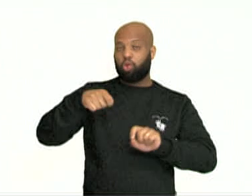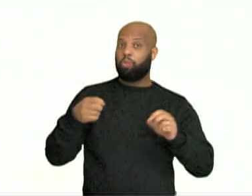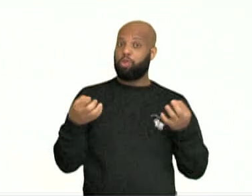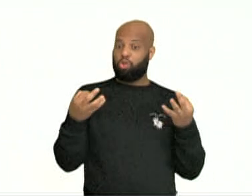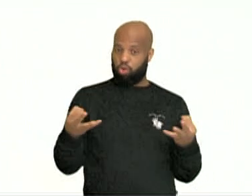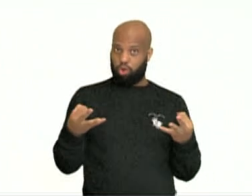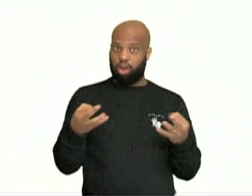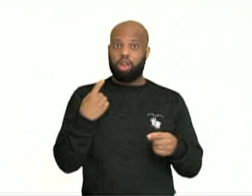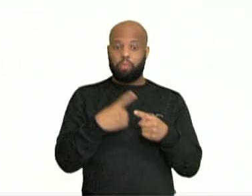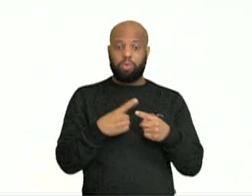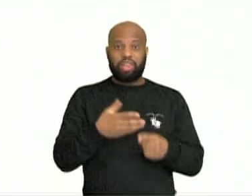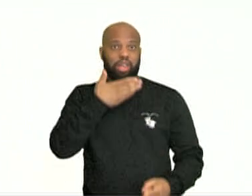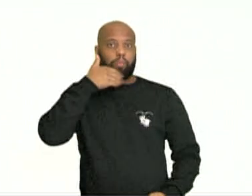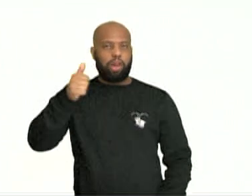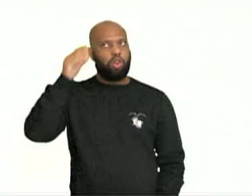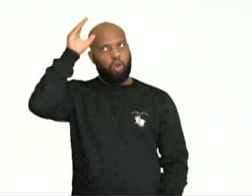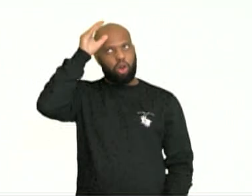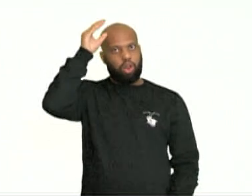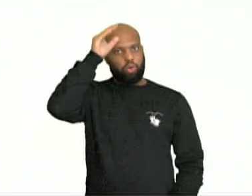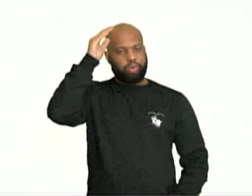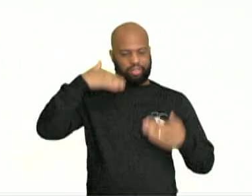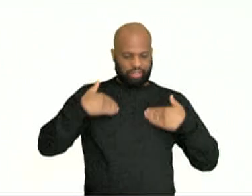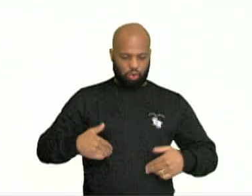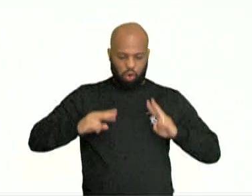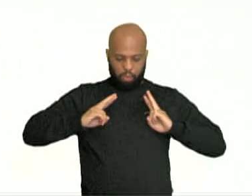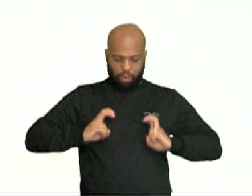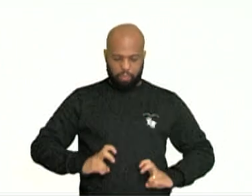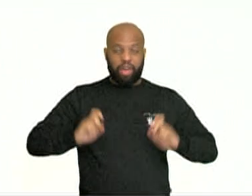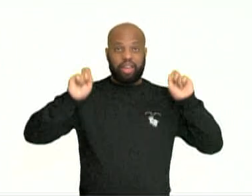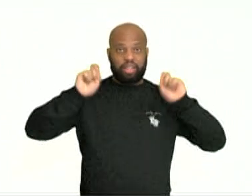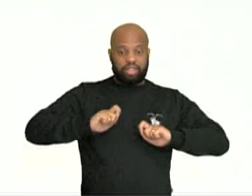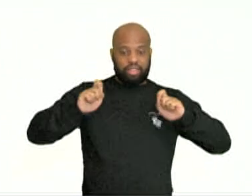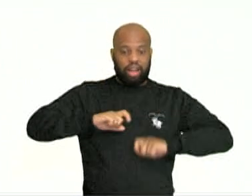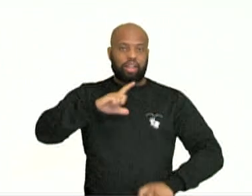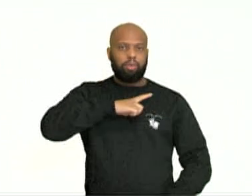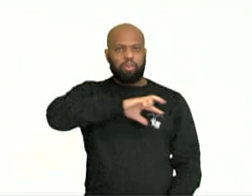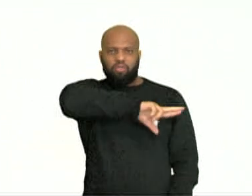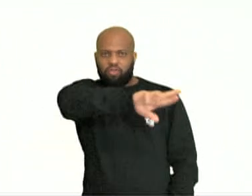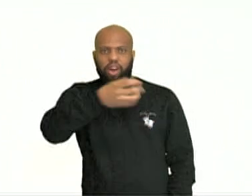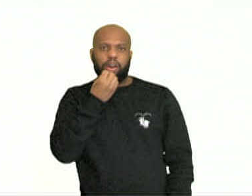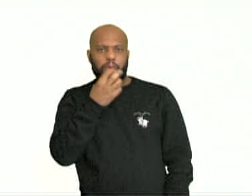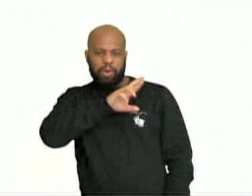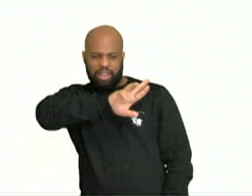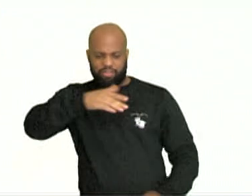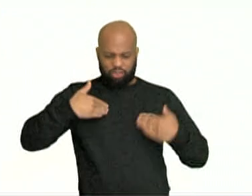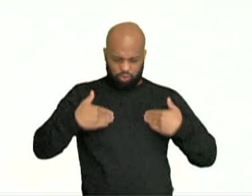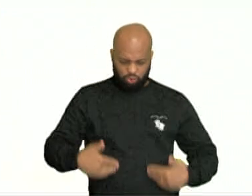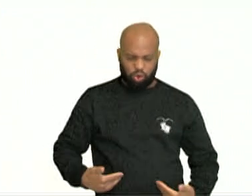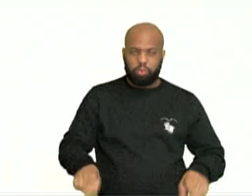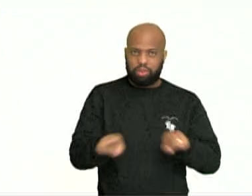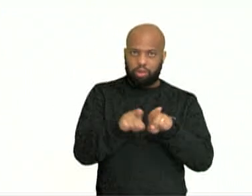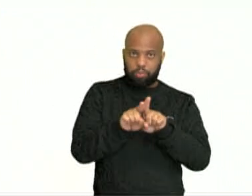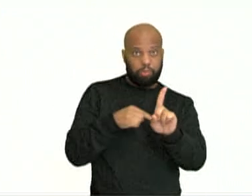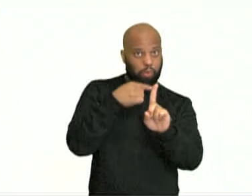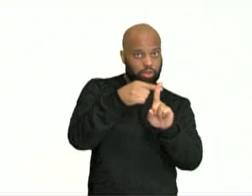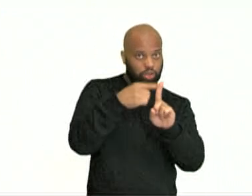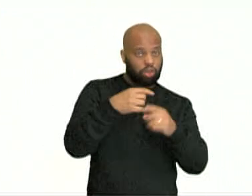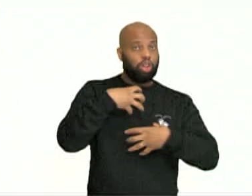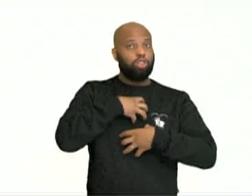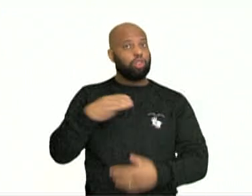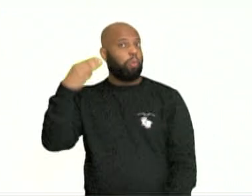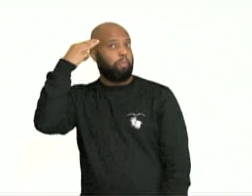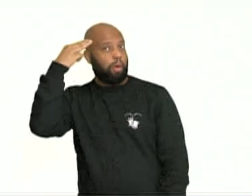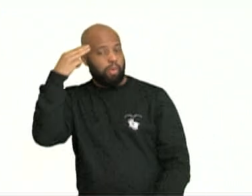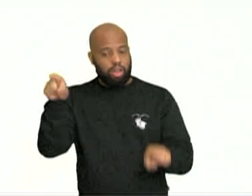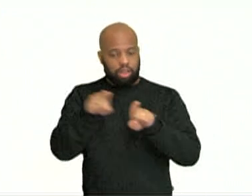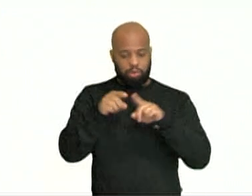além de aprimorar a consciência corporal, proporciona inúmeros benefícios ao organismo, tanto para a parte mental como